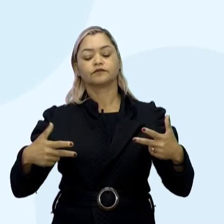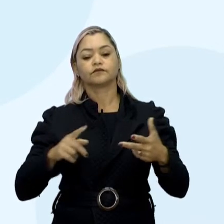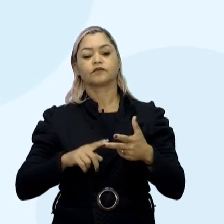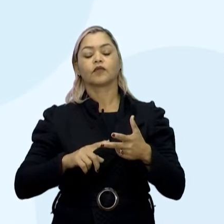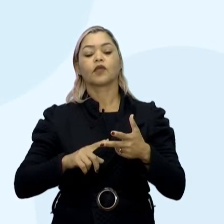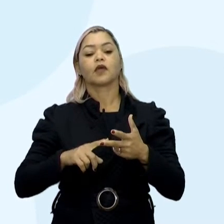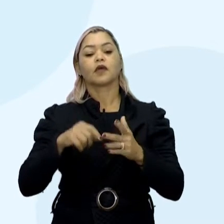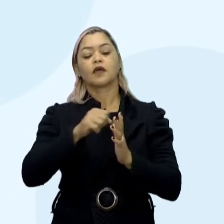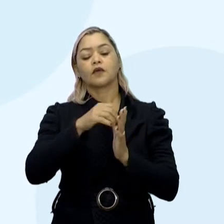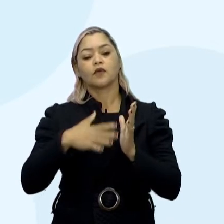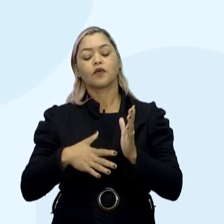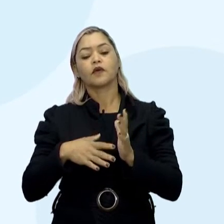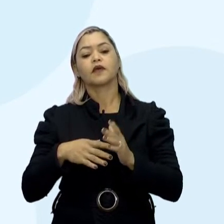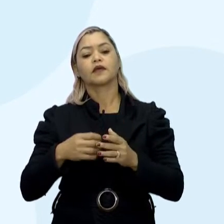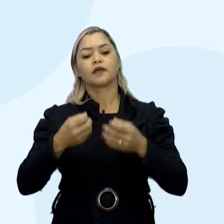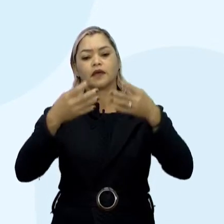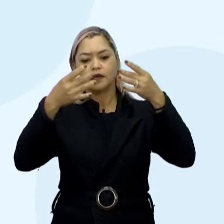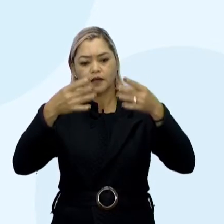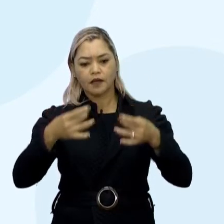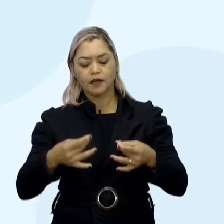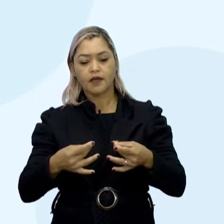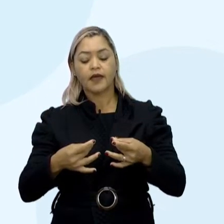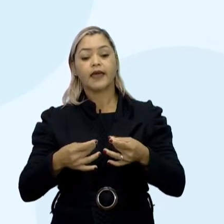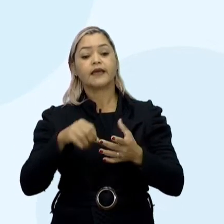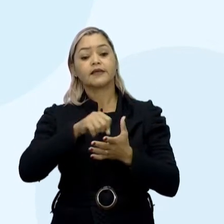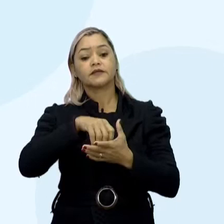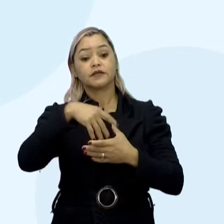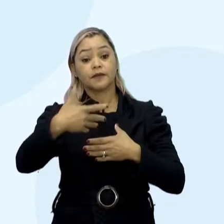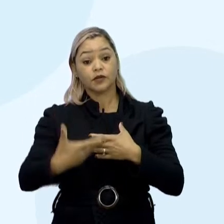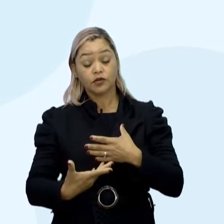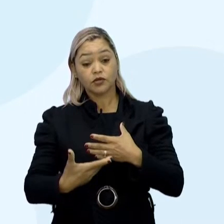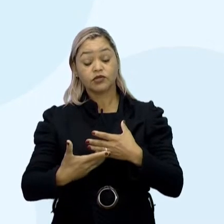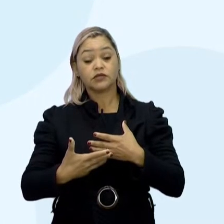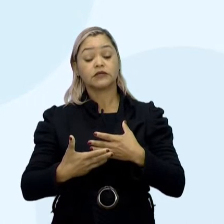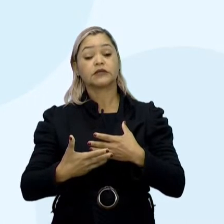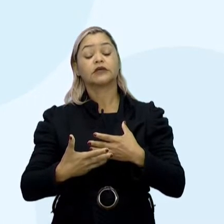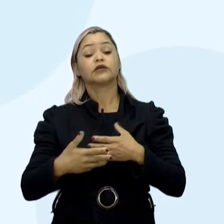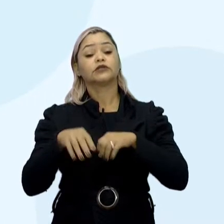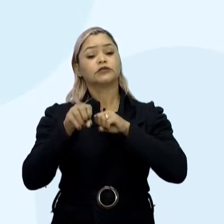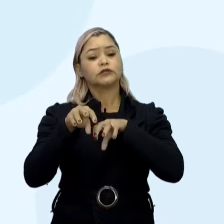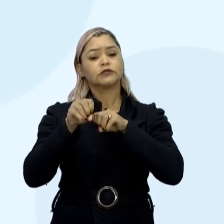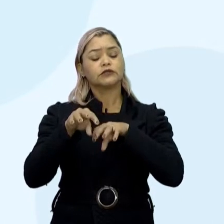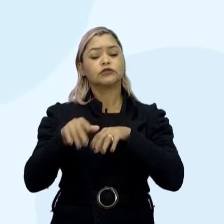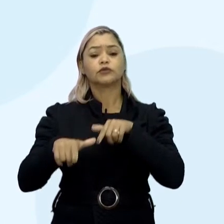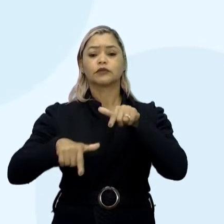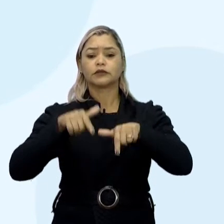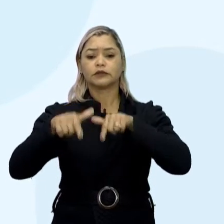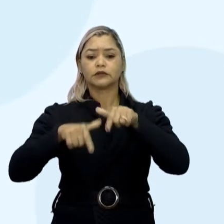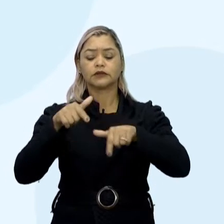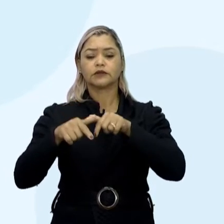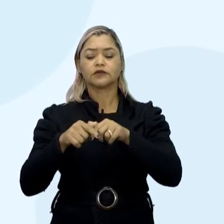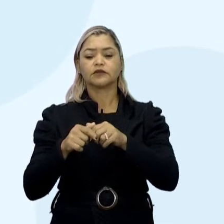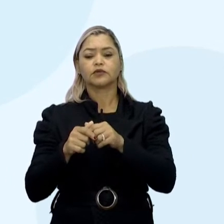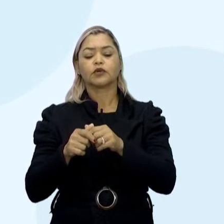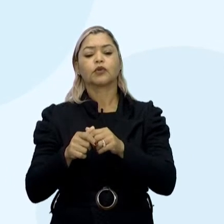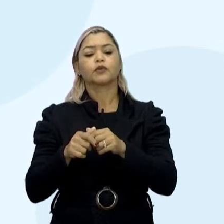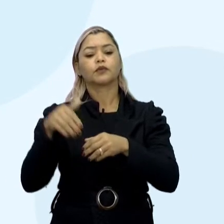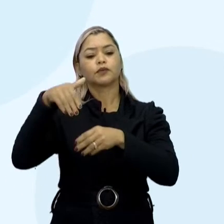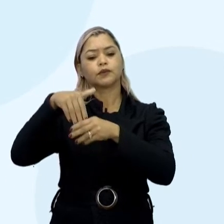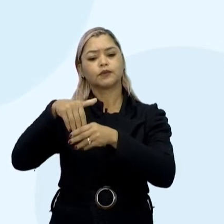metodologia rotação por estação. Essa metodologia trabalhada aí, e que a gente falou bastante da